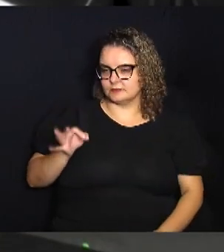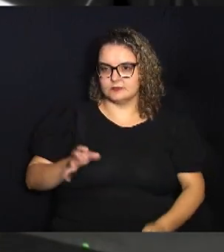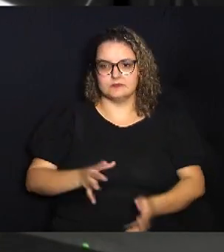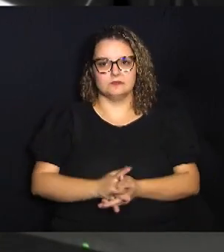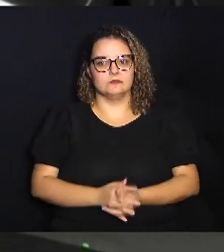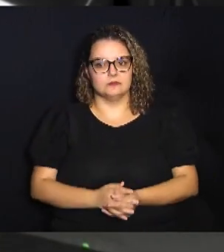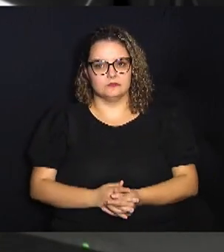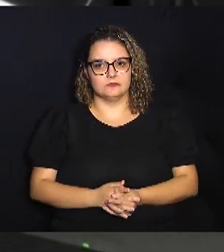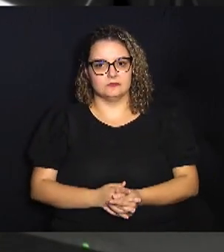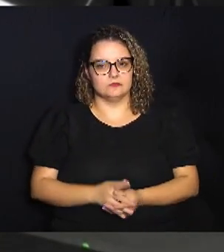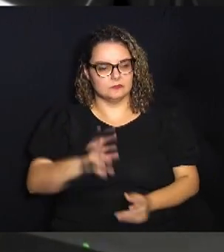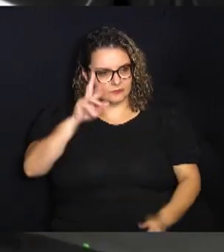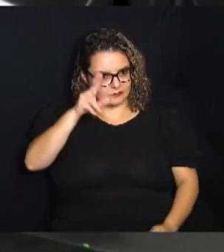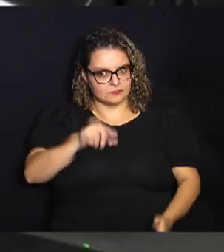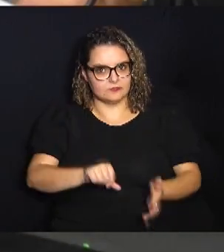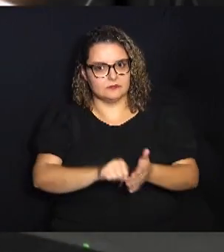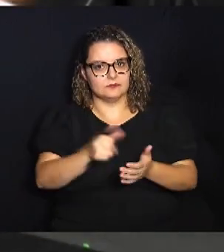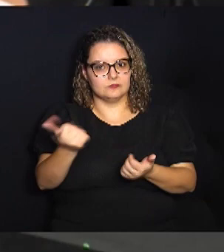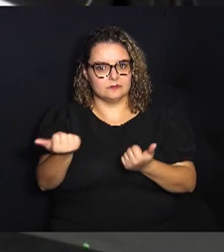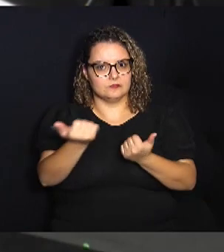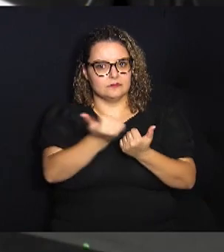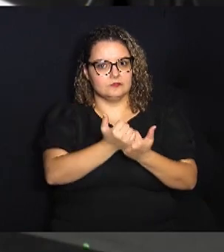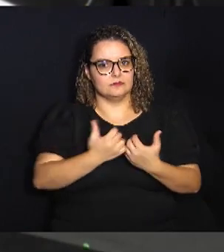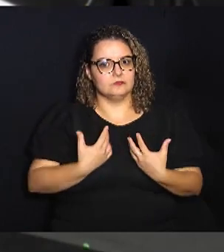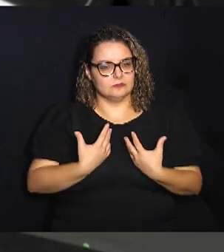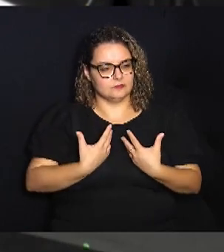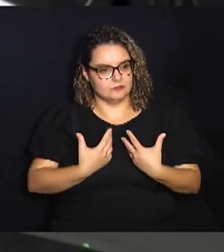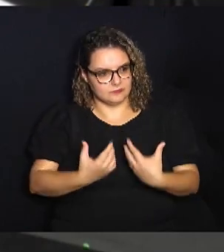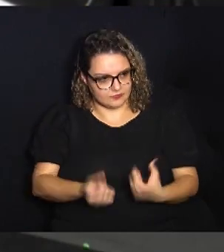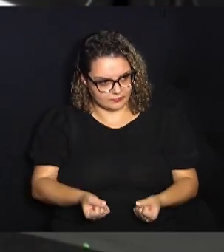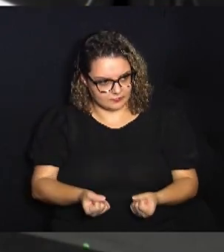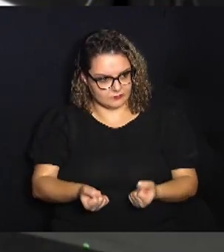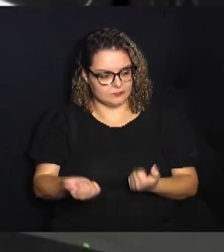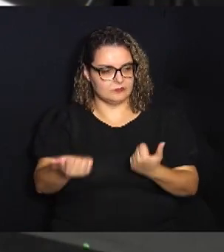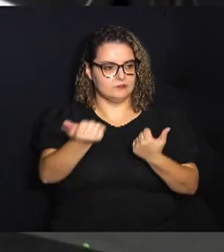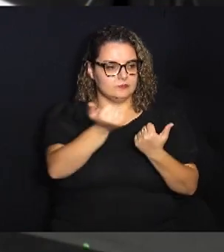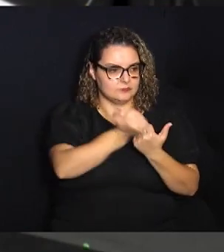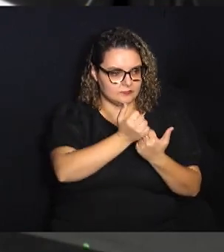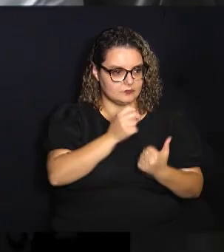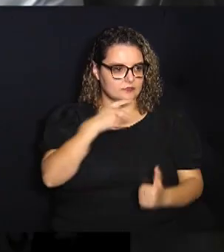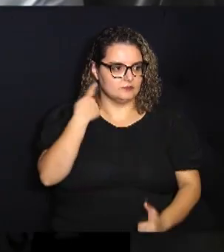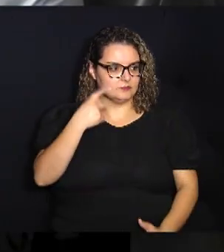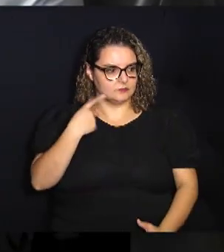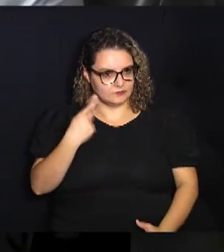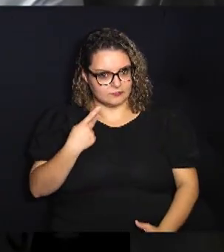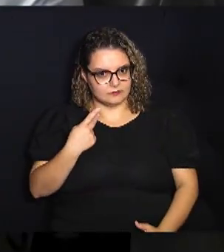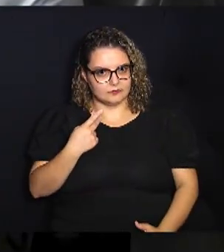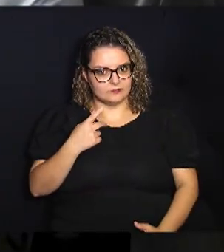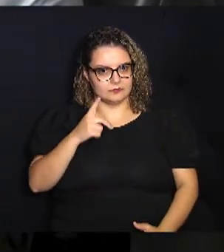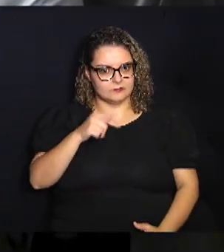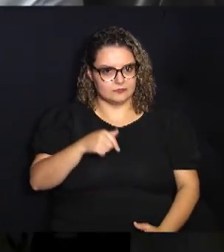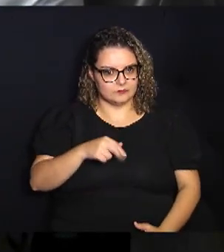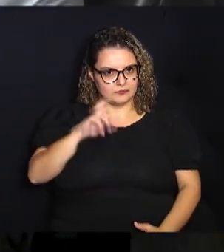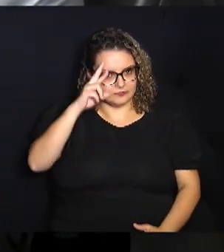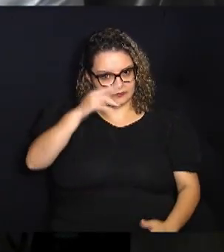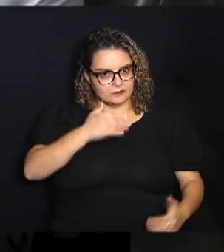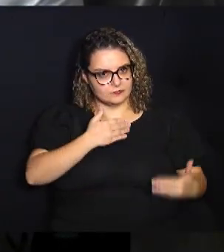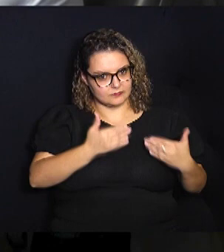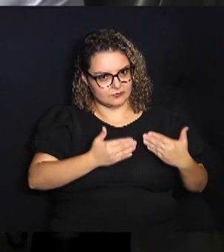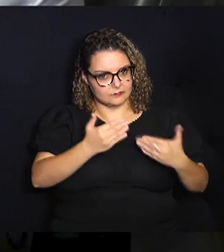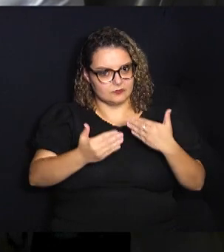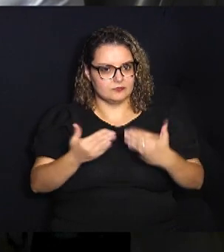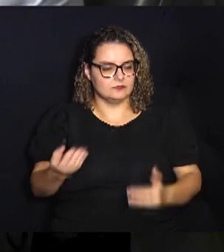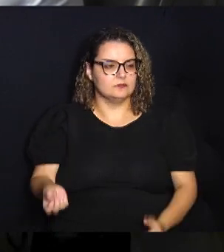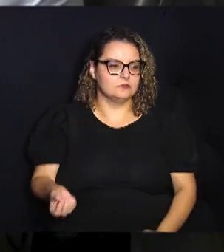aí o senhor, como primeiro suplente, assume então o cargo de vereador e é onde o senhor vem construindo essa